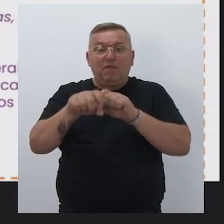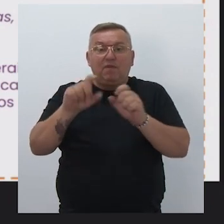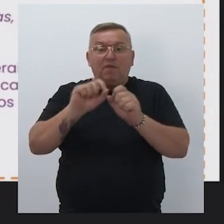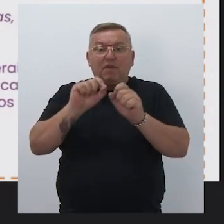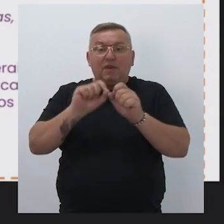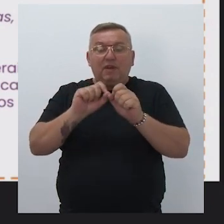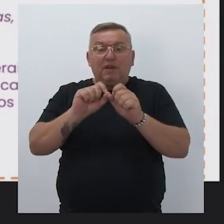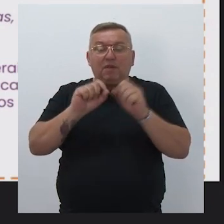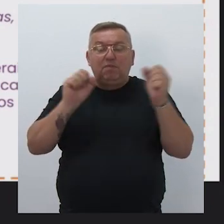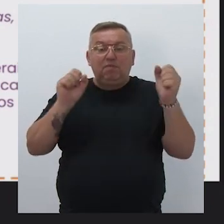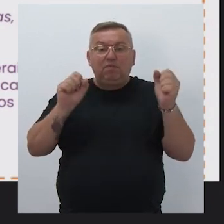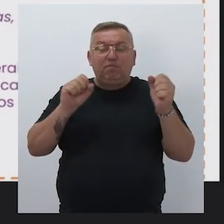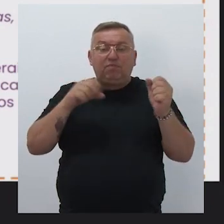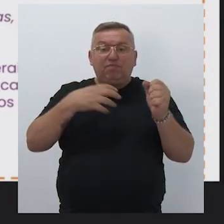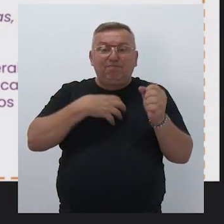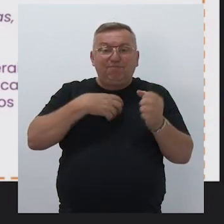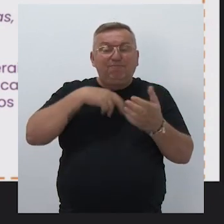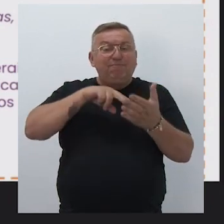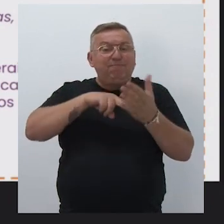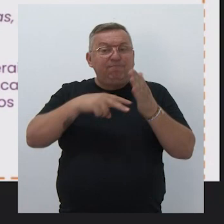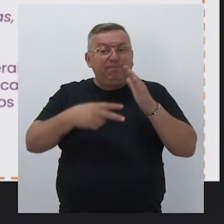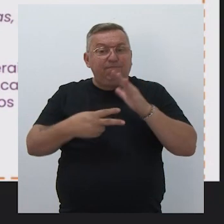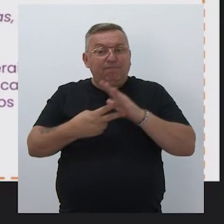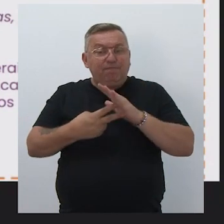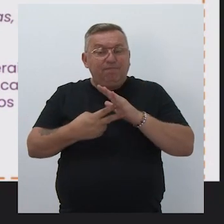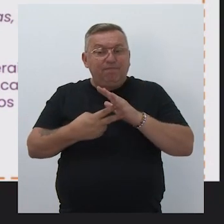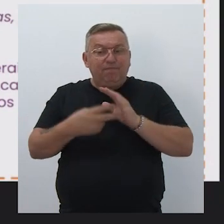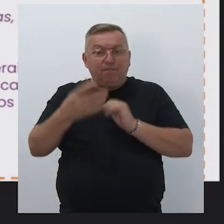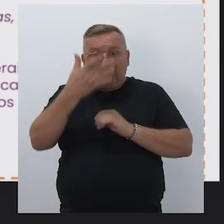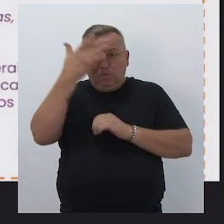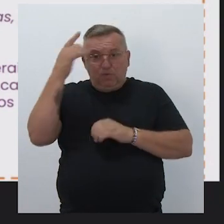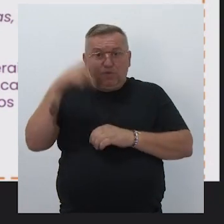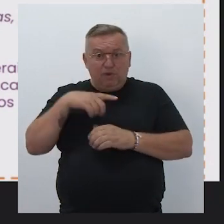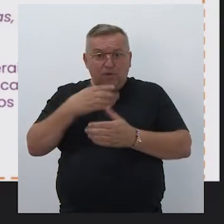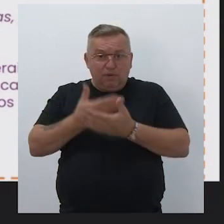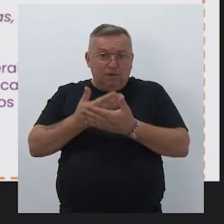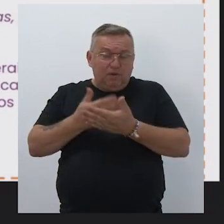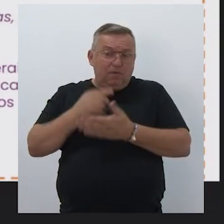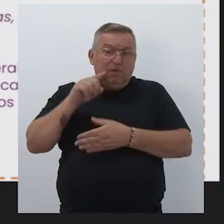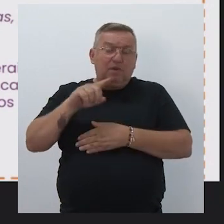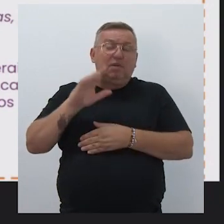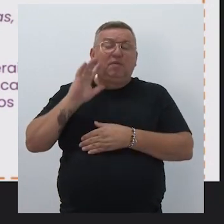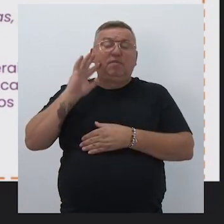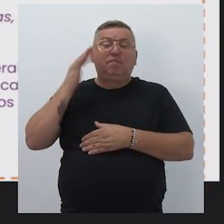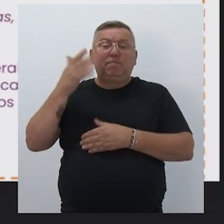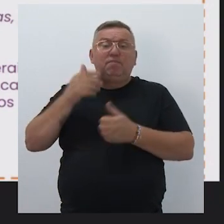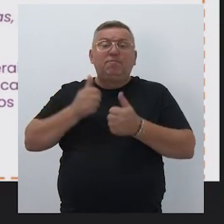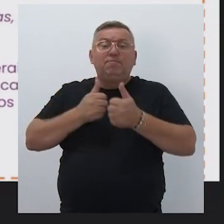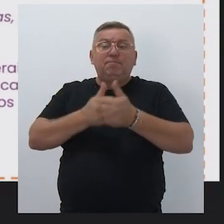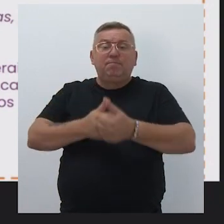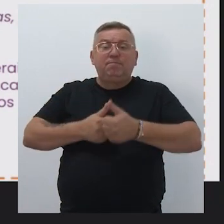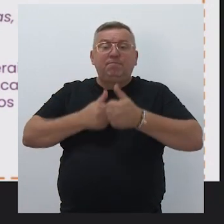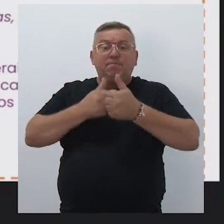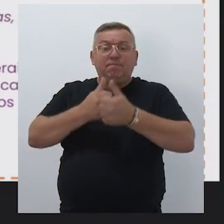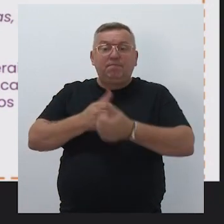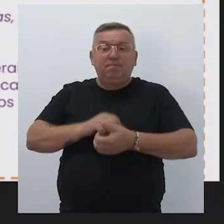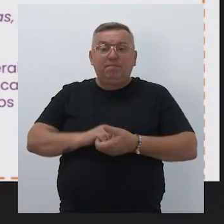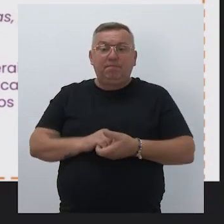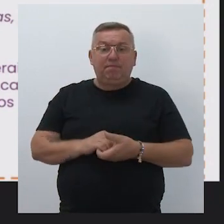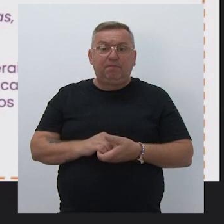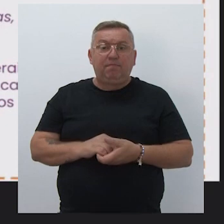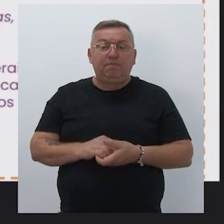fazerem sentido para quem está neles, né? Para quem decidiu acompanhá-los. Por favor,